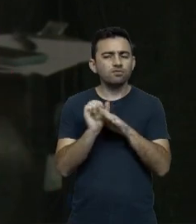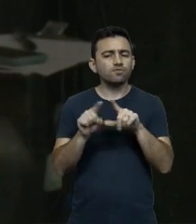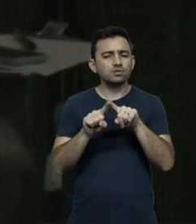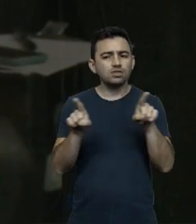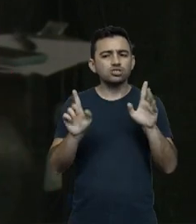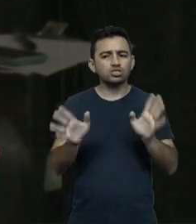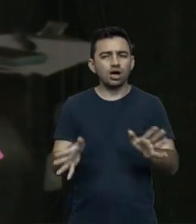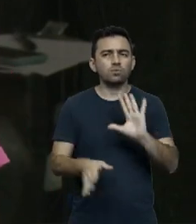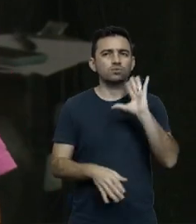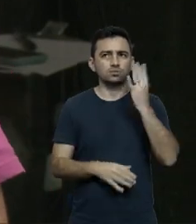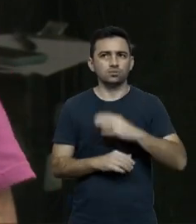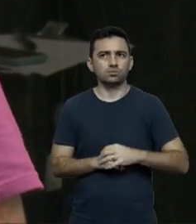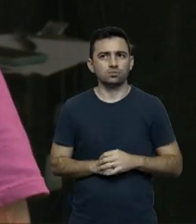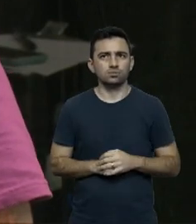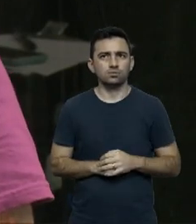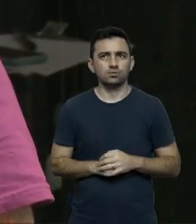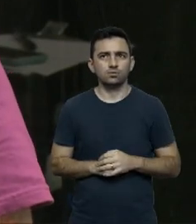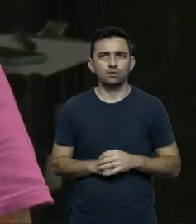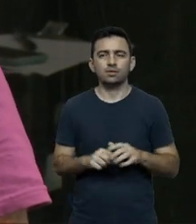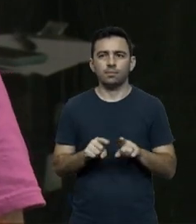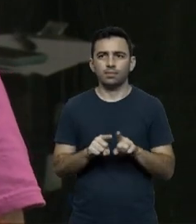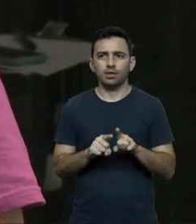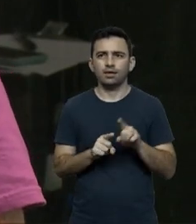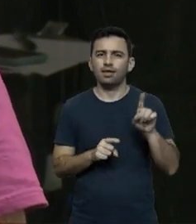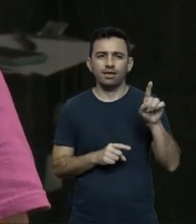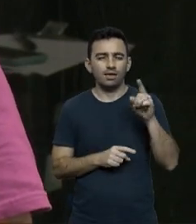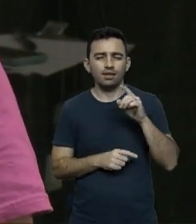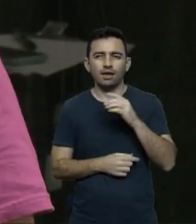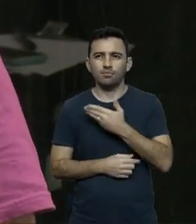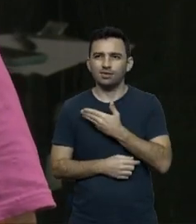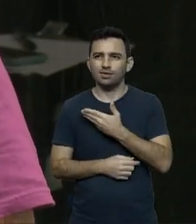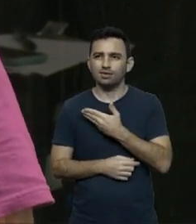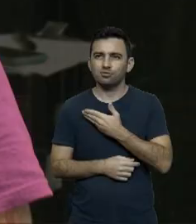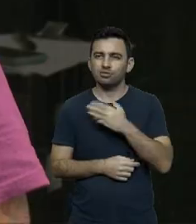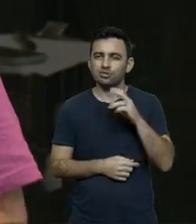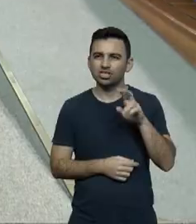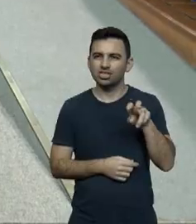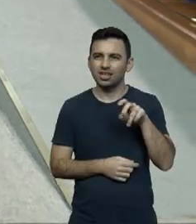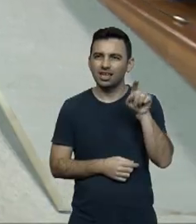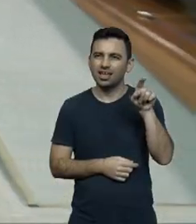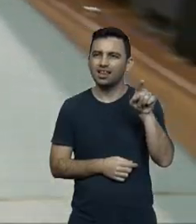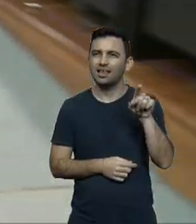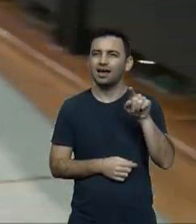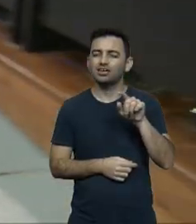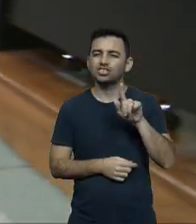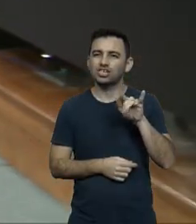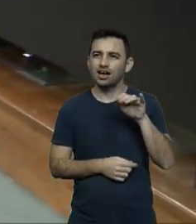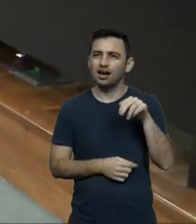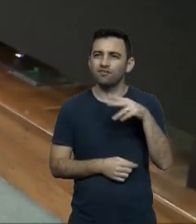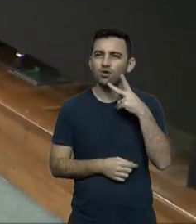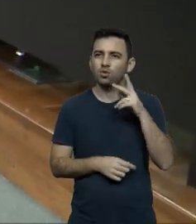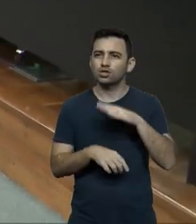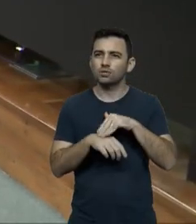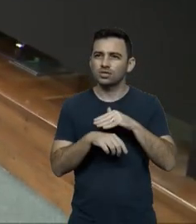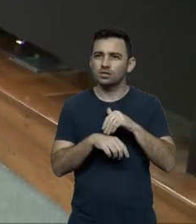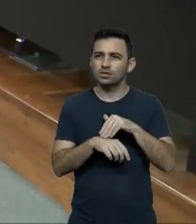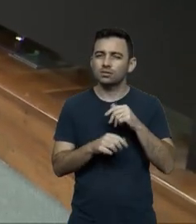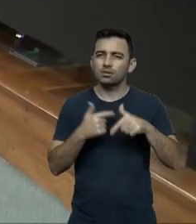e trago da mesma fala aqui no colega Jean de Xanxerê que disse da questão da contratação